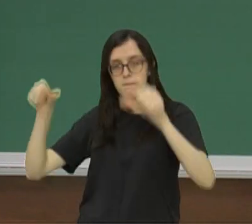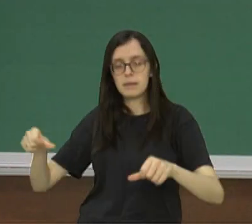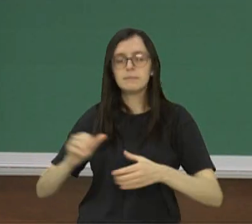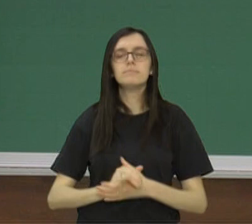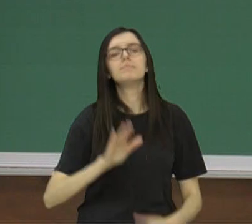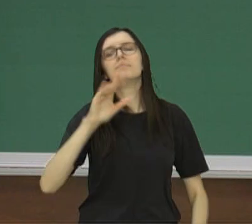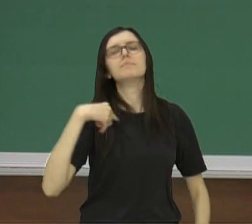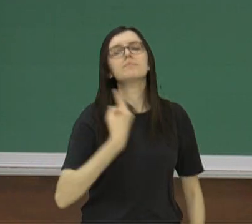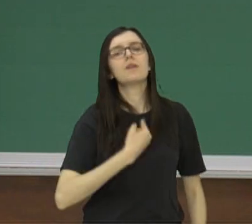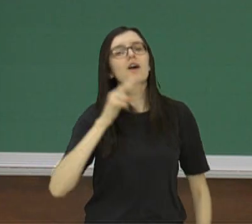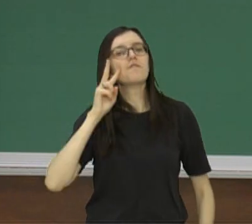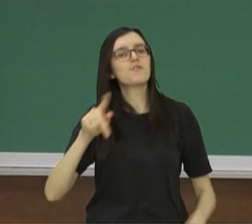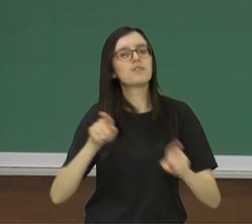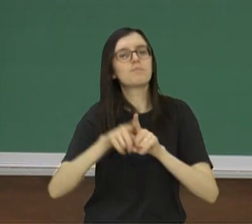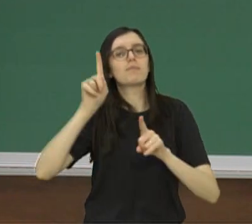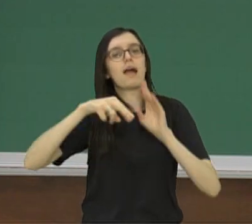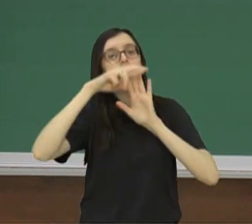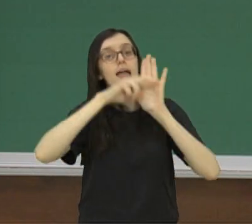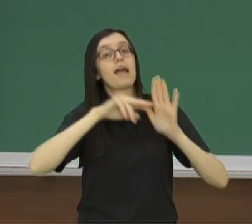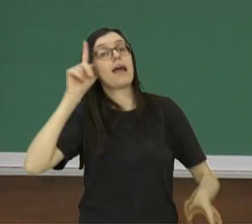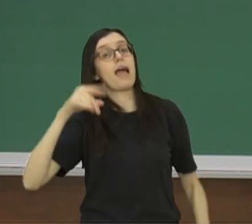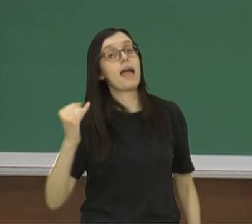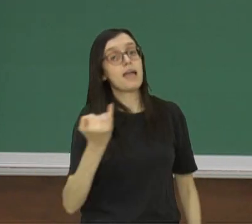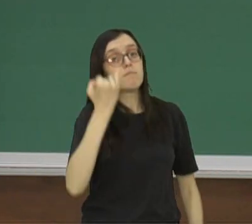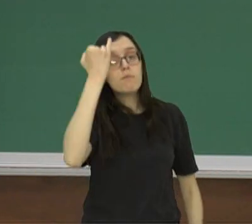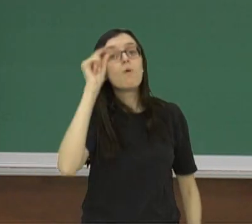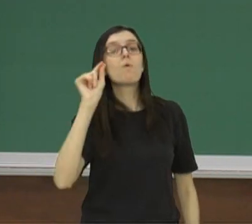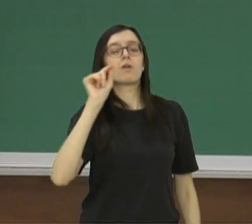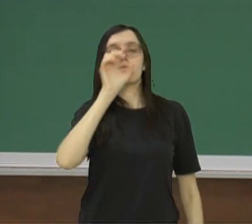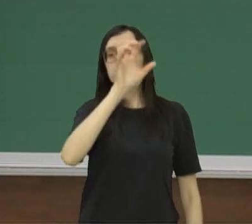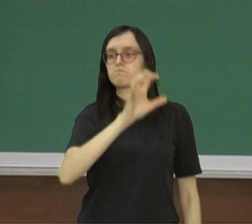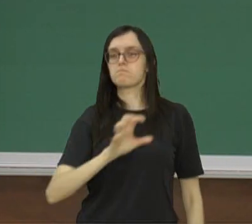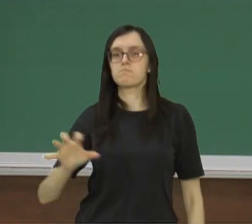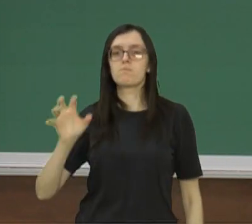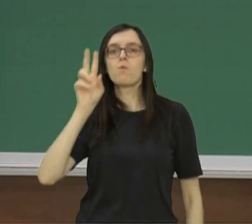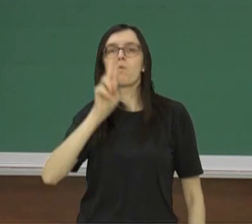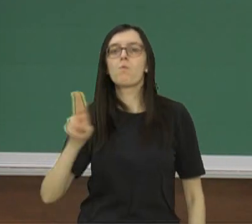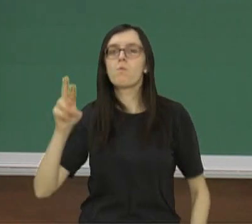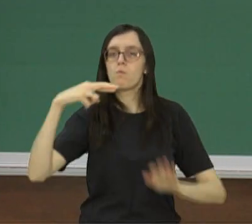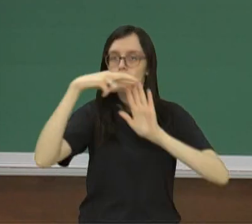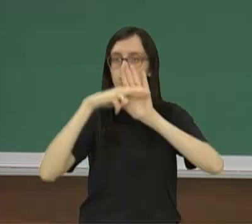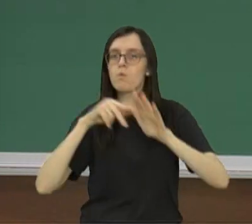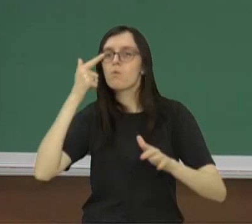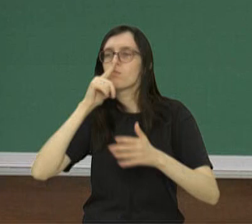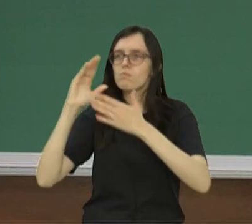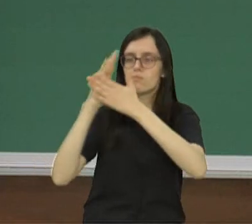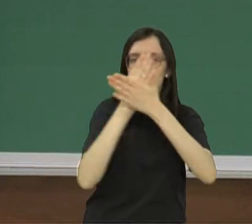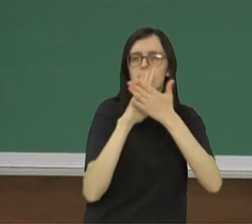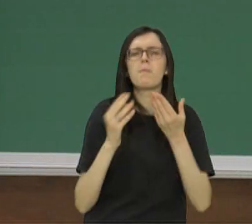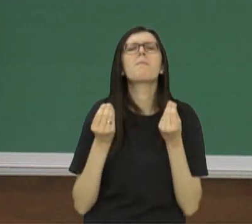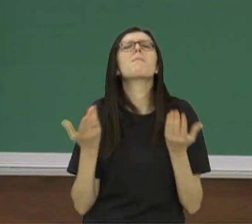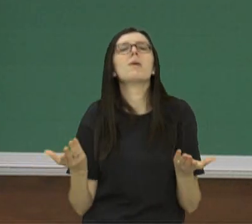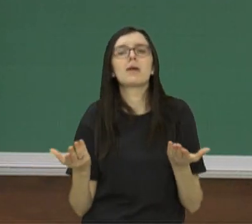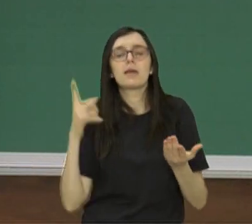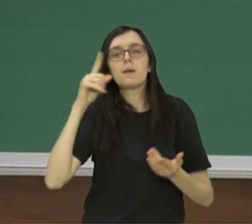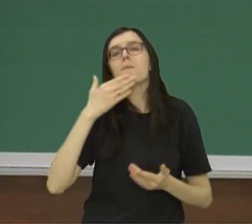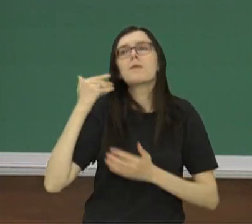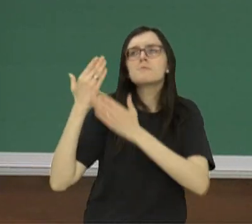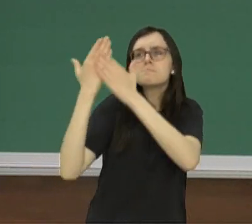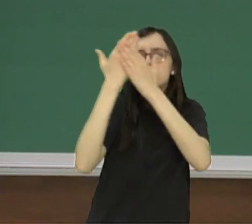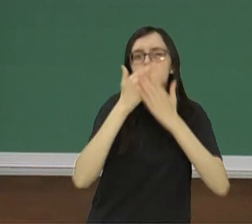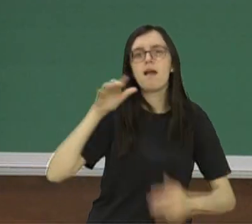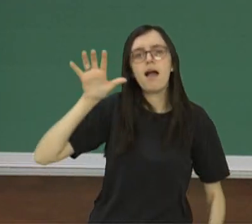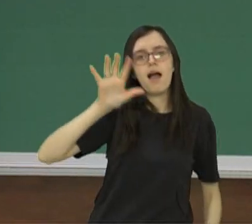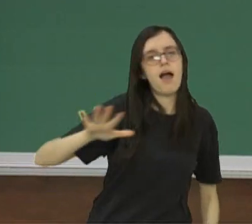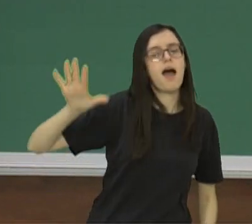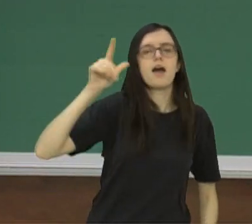os critérios, lembra que é importante a regionalização, ela usa critérios para a divisão, para quê? Para melhor estudar aquela área,